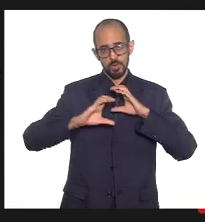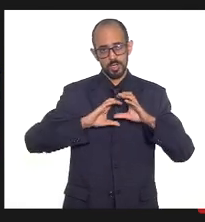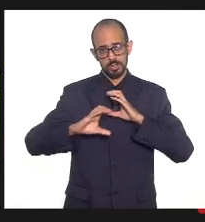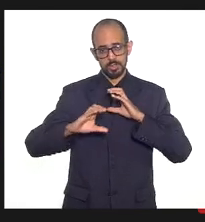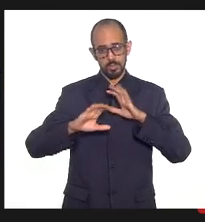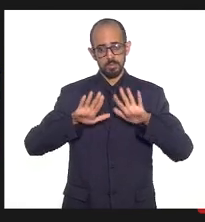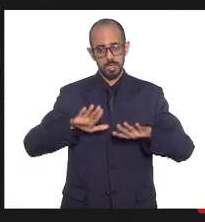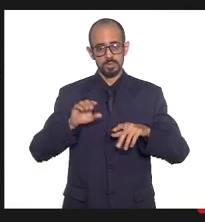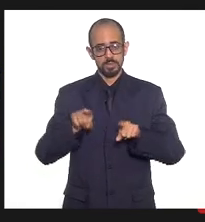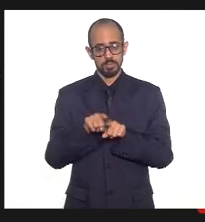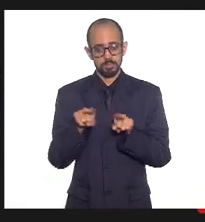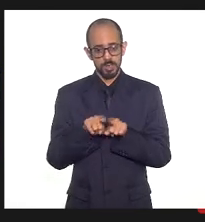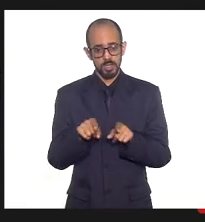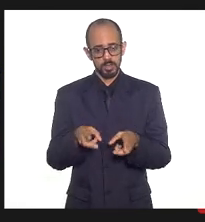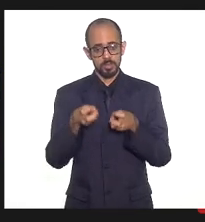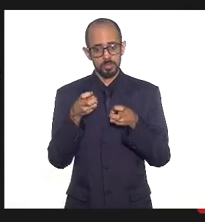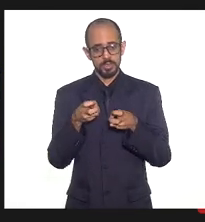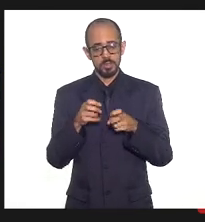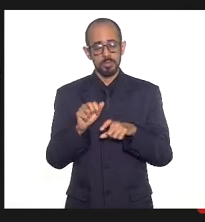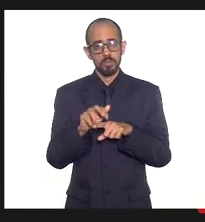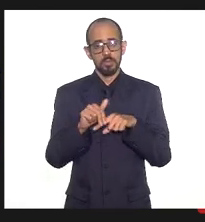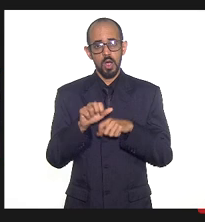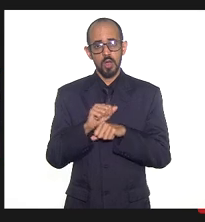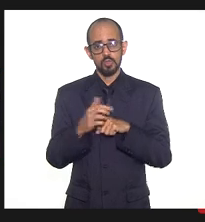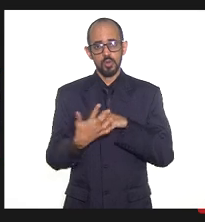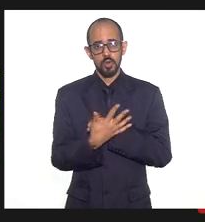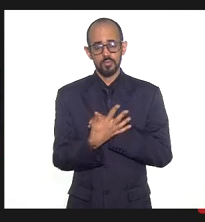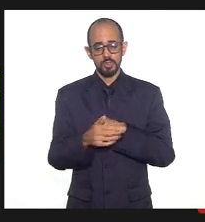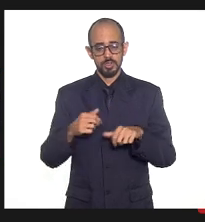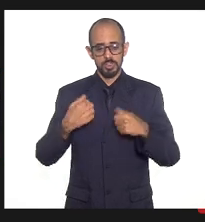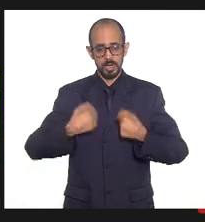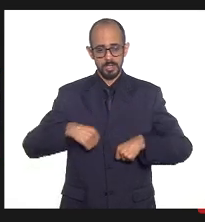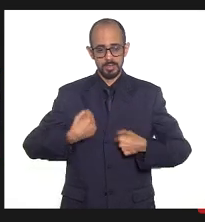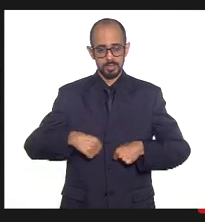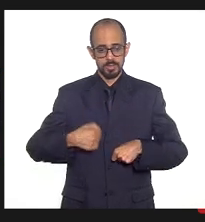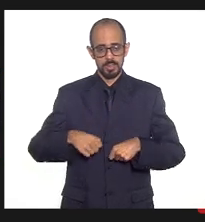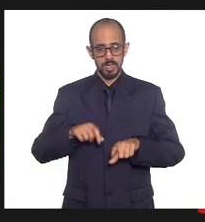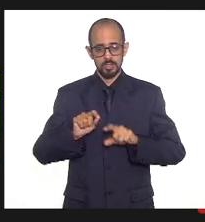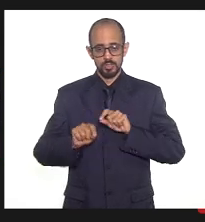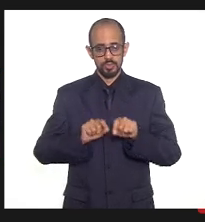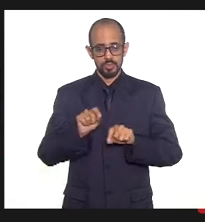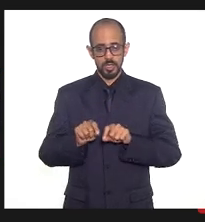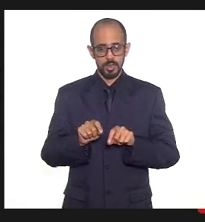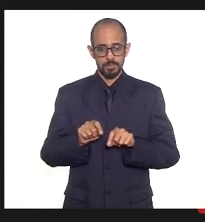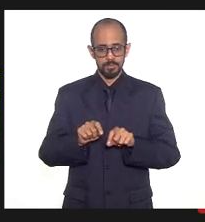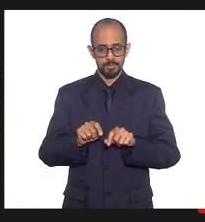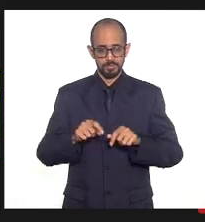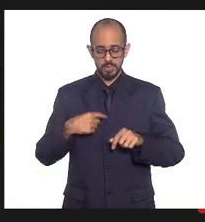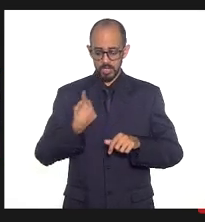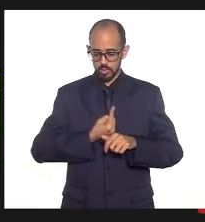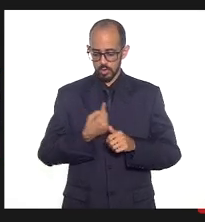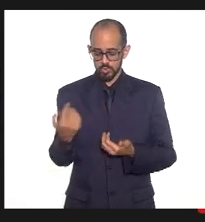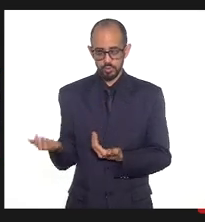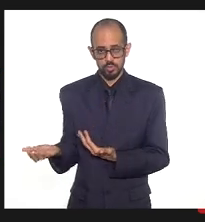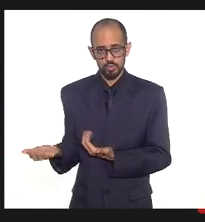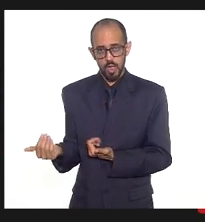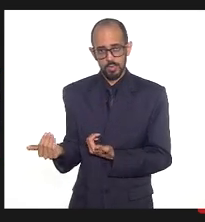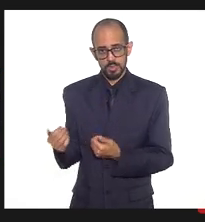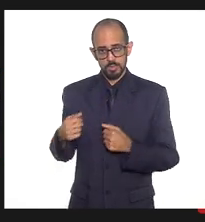está vendo hoje, por conta do Covid, por conta da necessidade da nossa juventude